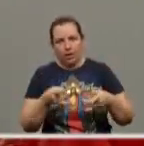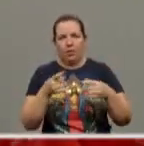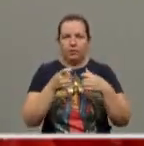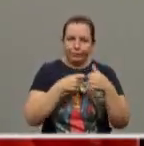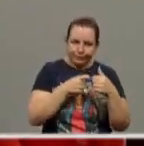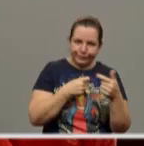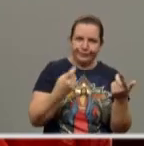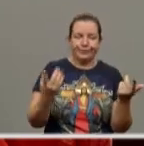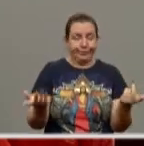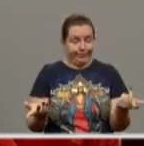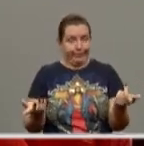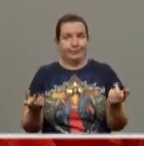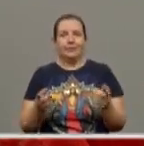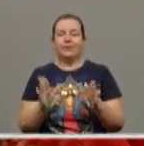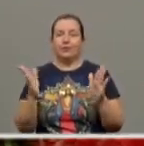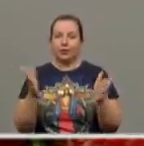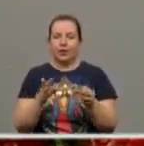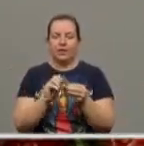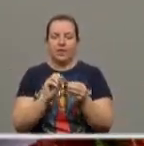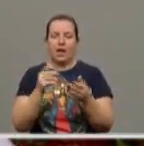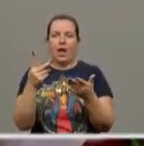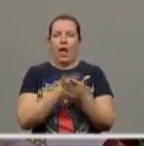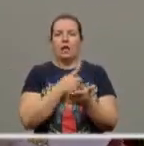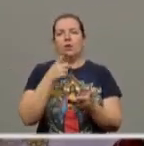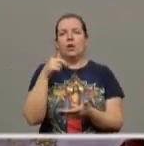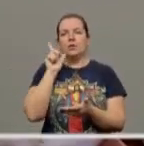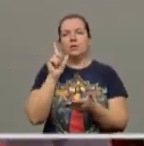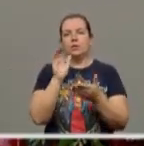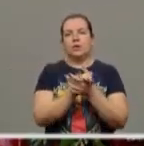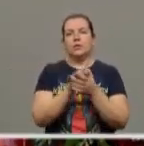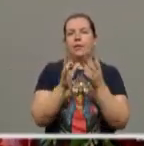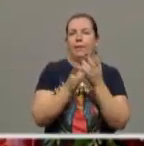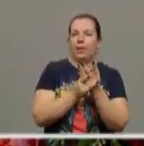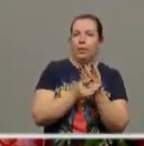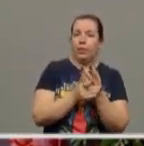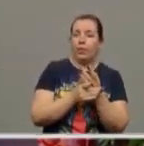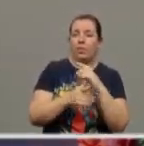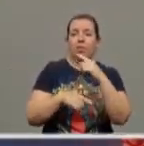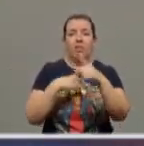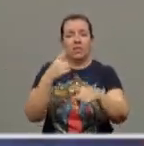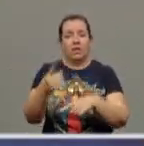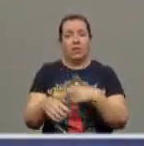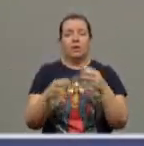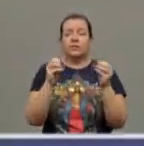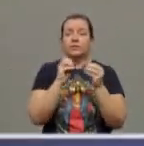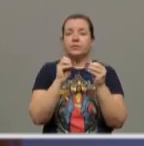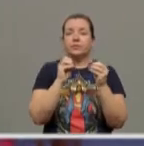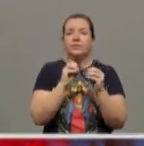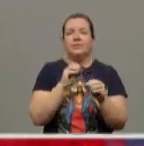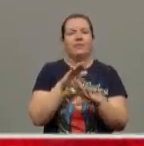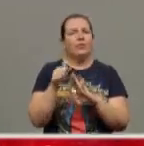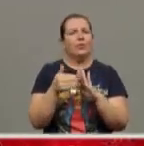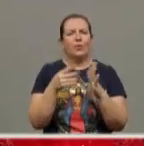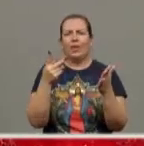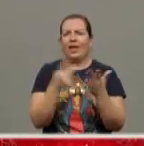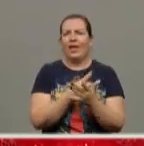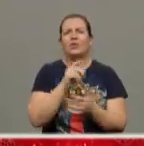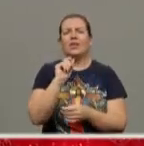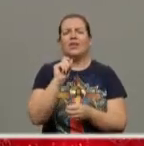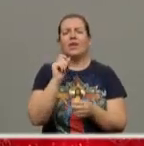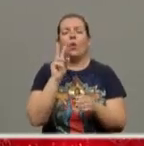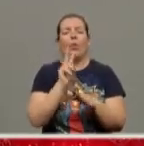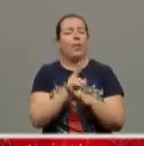estão fazendo, já tudo errado, antes do tempo, e depois ainda... Quem é que vai cuidar dessas crianças quando